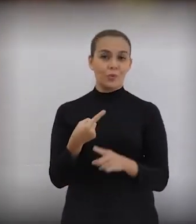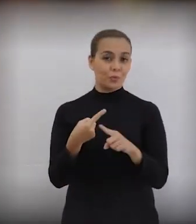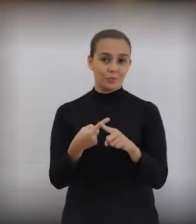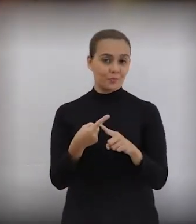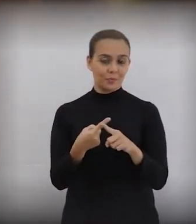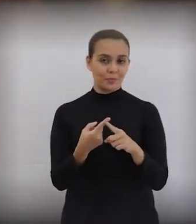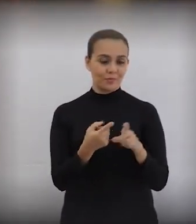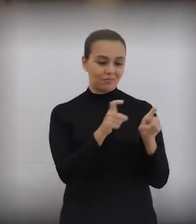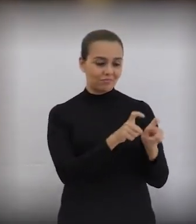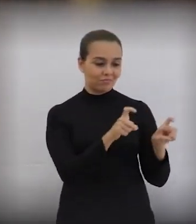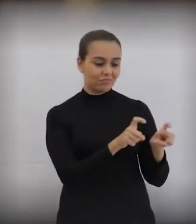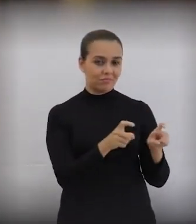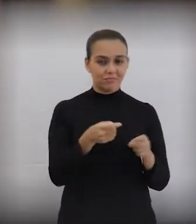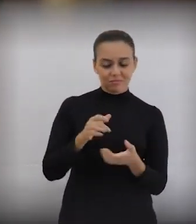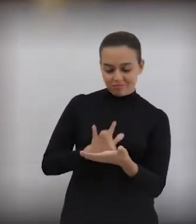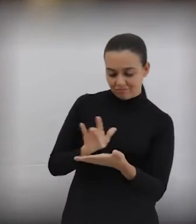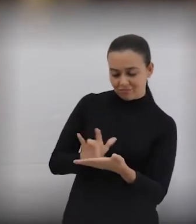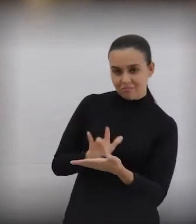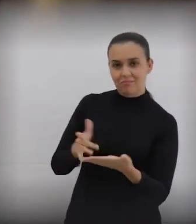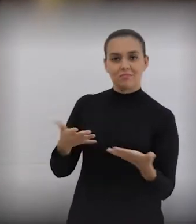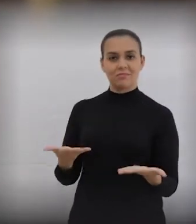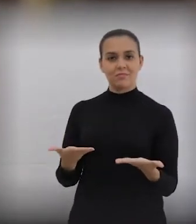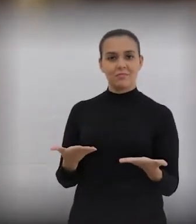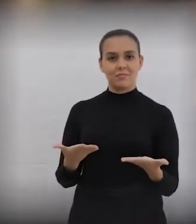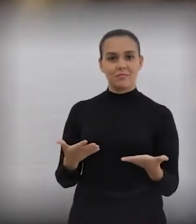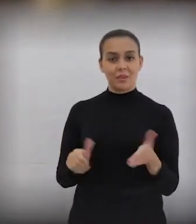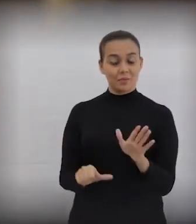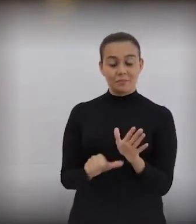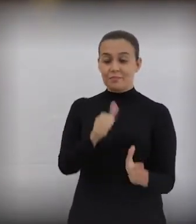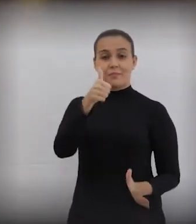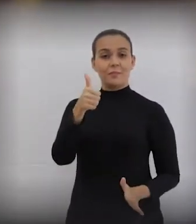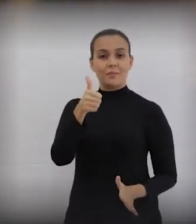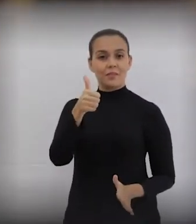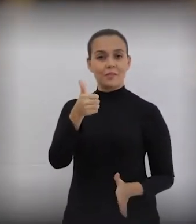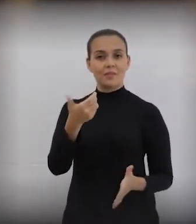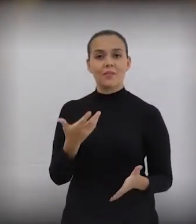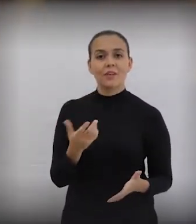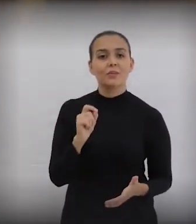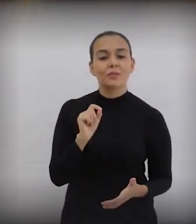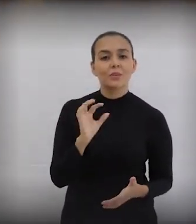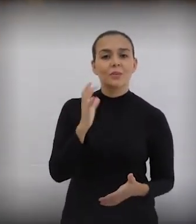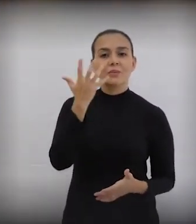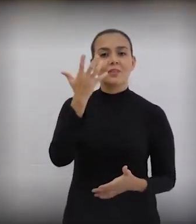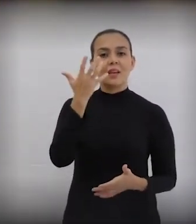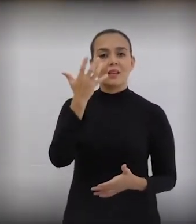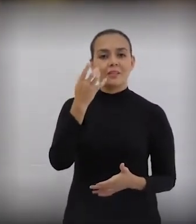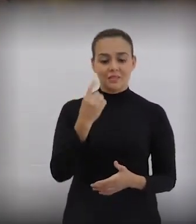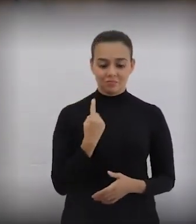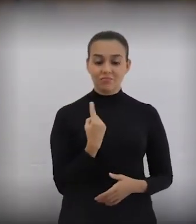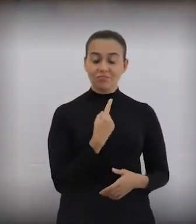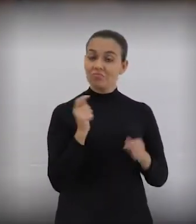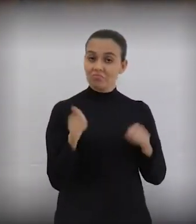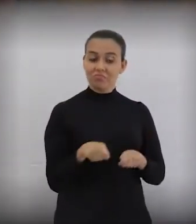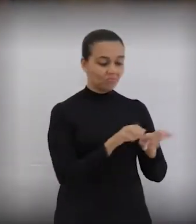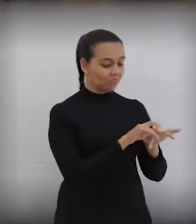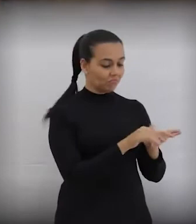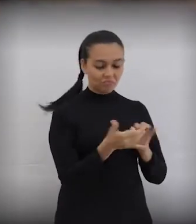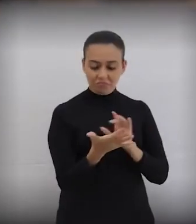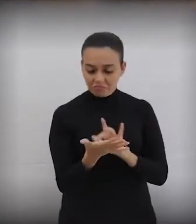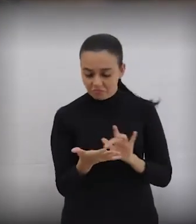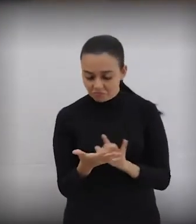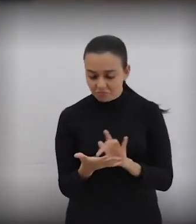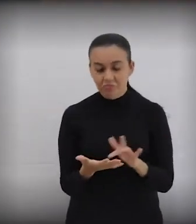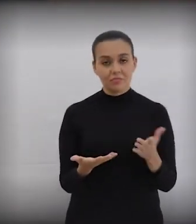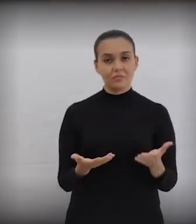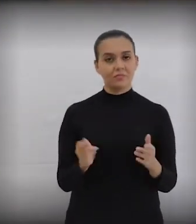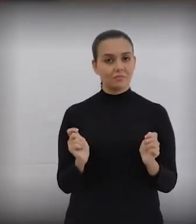sobretudo por causa disso, porque a gente está pela primeira vez possibilitando o indivíduo, essa